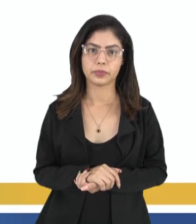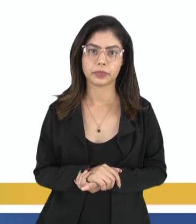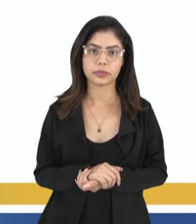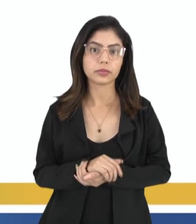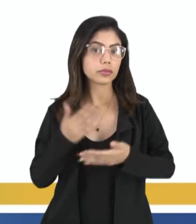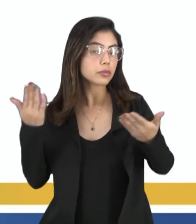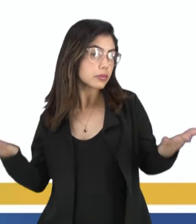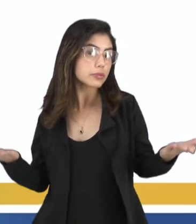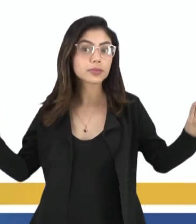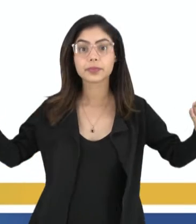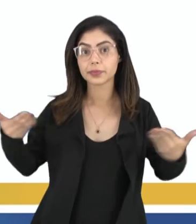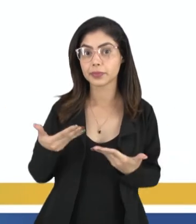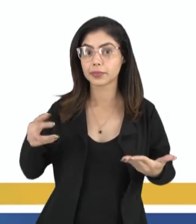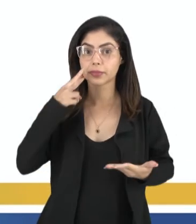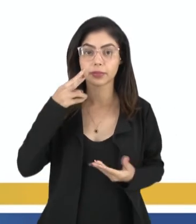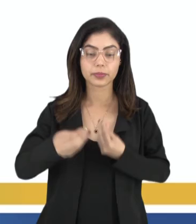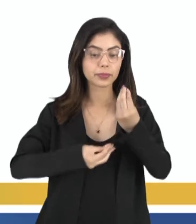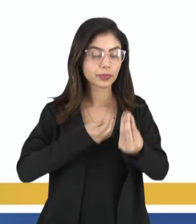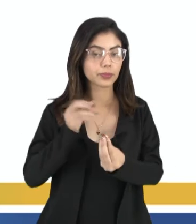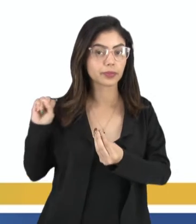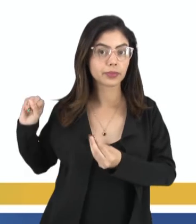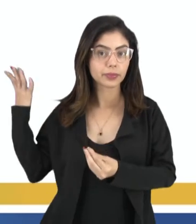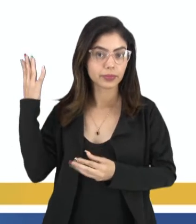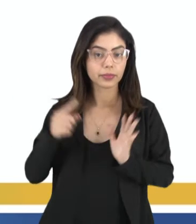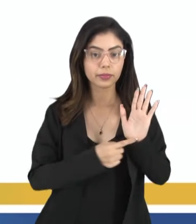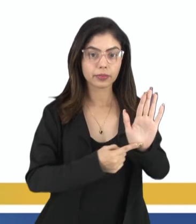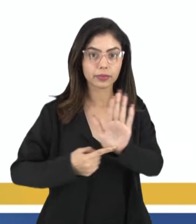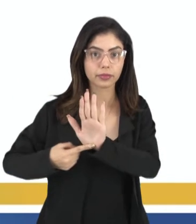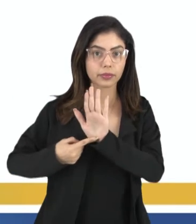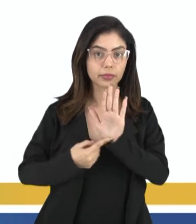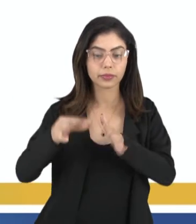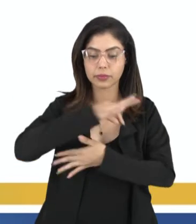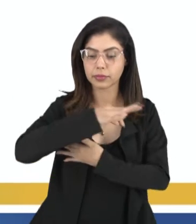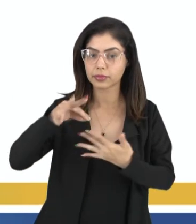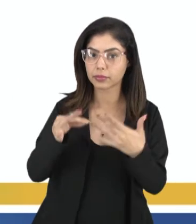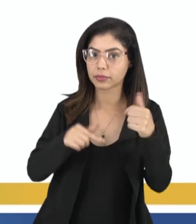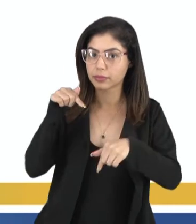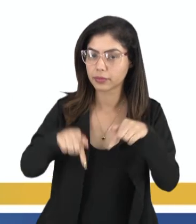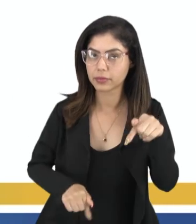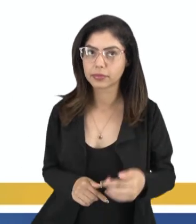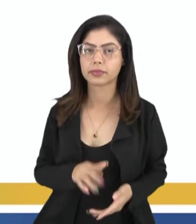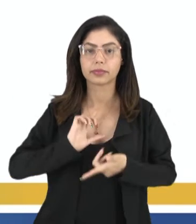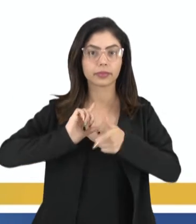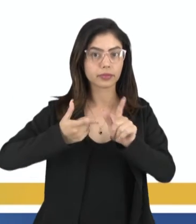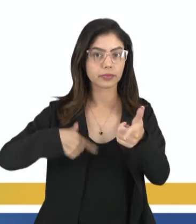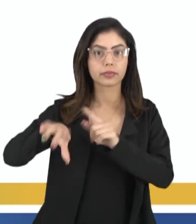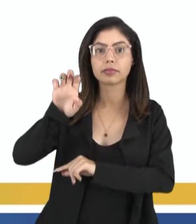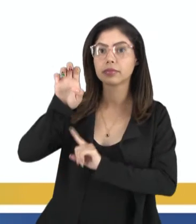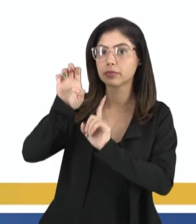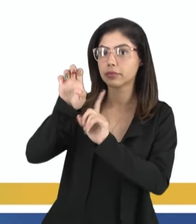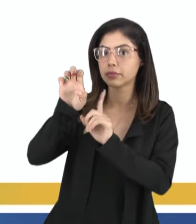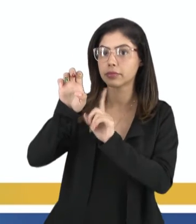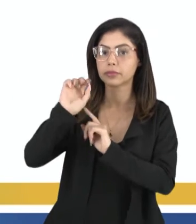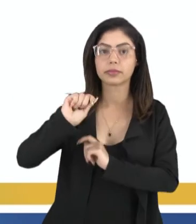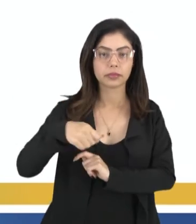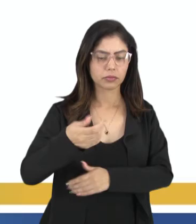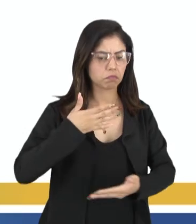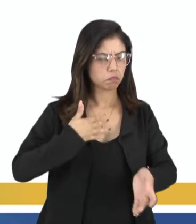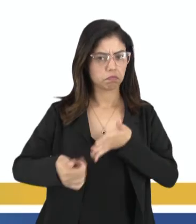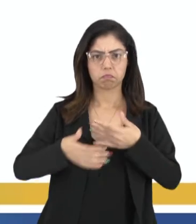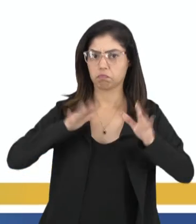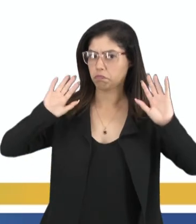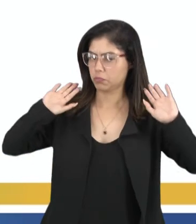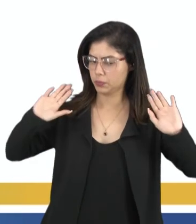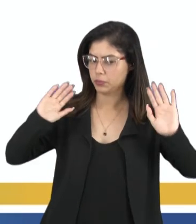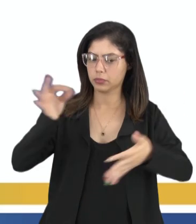Ok? Então, agora a gente vai ver como que acontece a representação de um elemento químico. Então, a letra E aqui é para simbolizar qualquer um